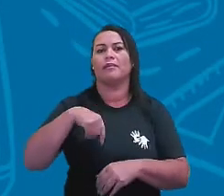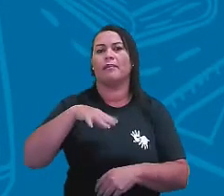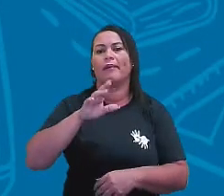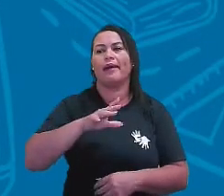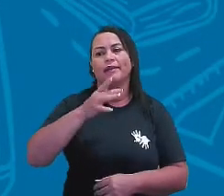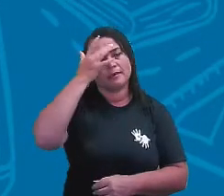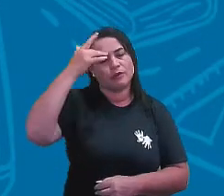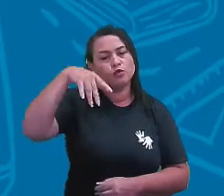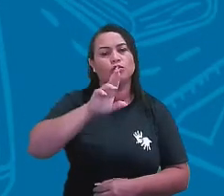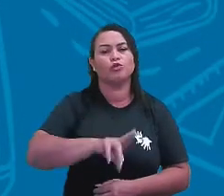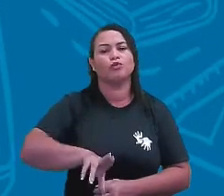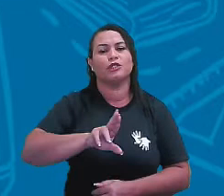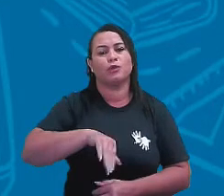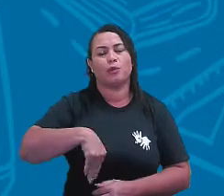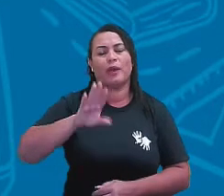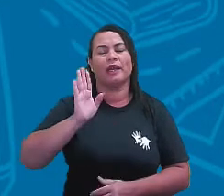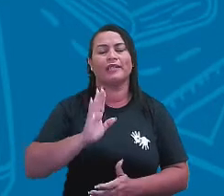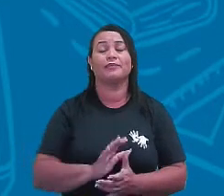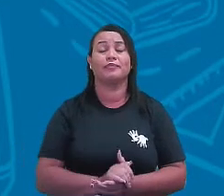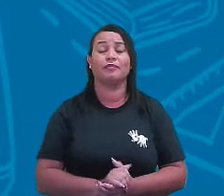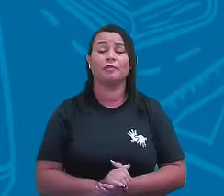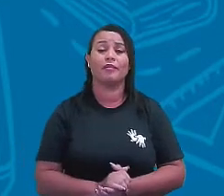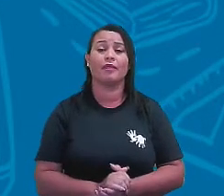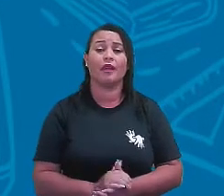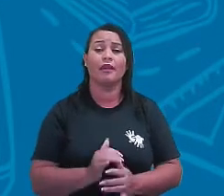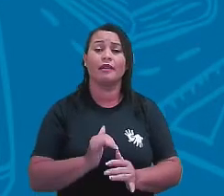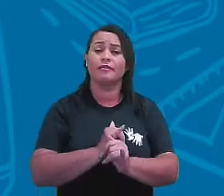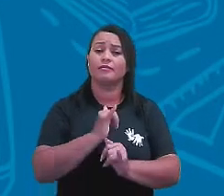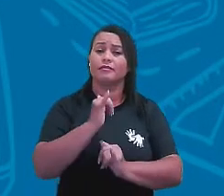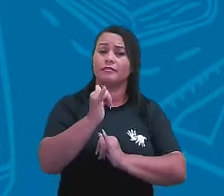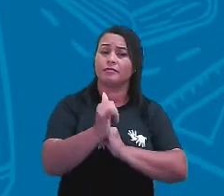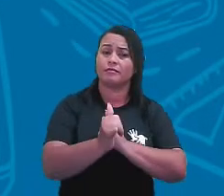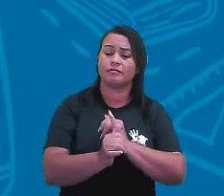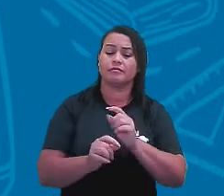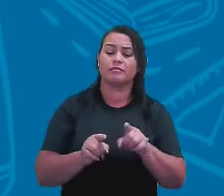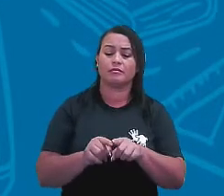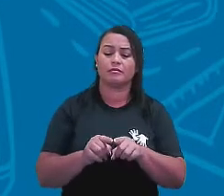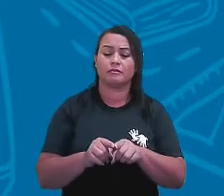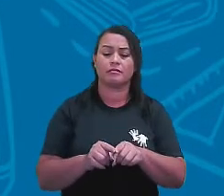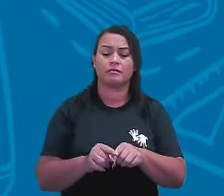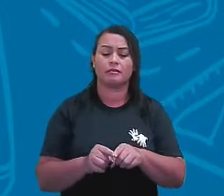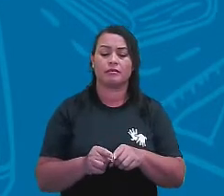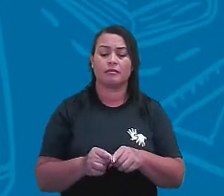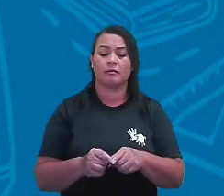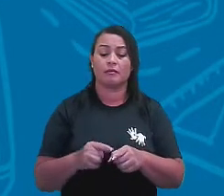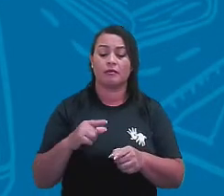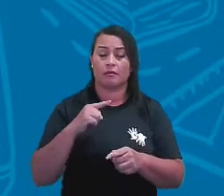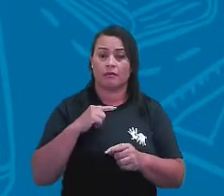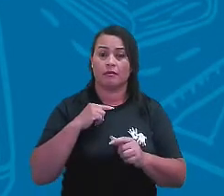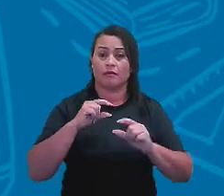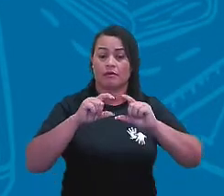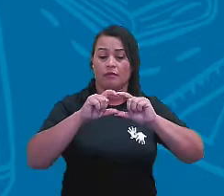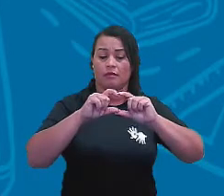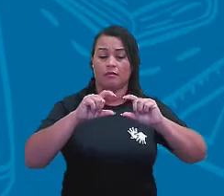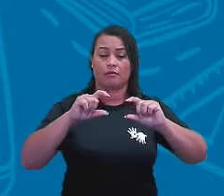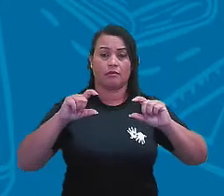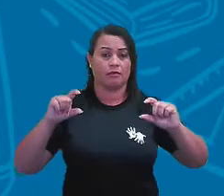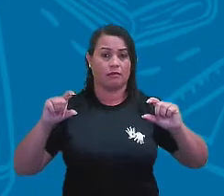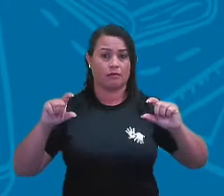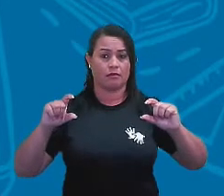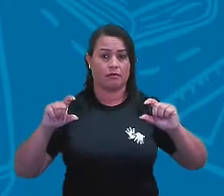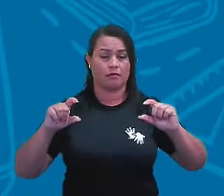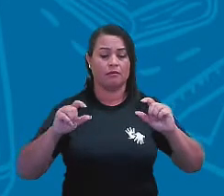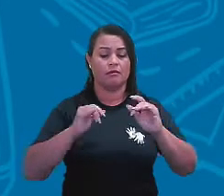nos dias atuais. E por falar em internet, eu trouxe aqui para vocês, ó, uma página, um pedacinho da página